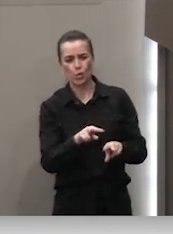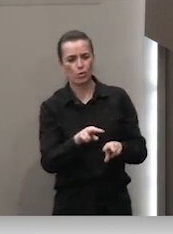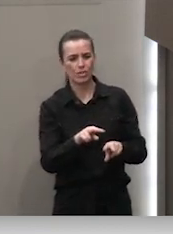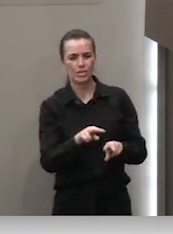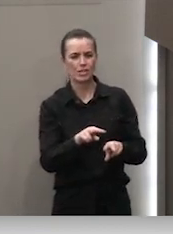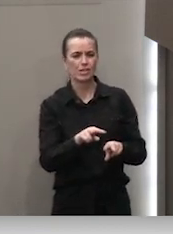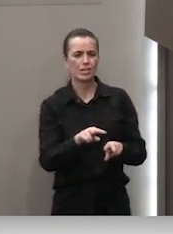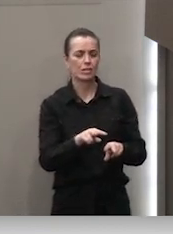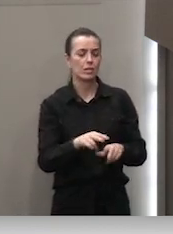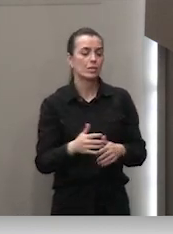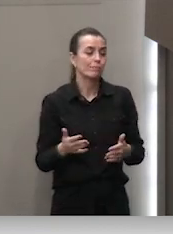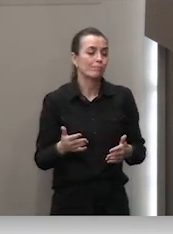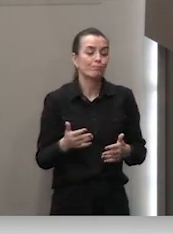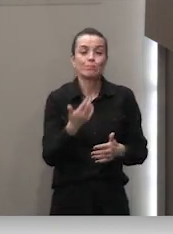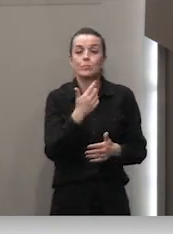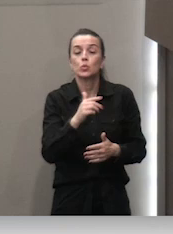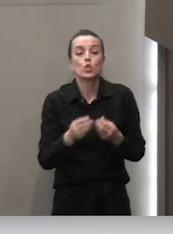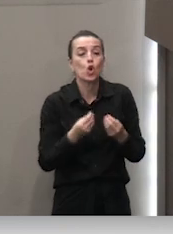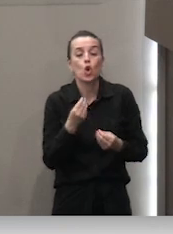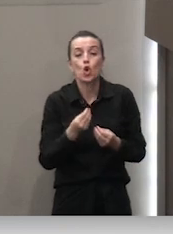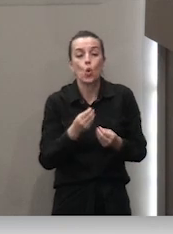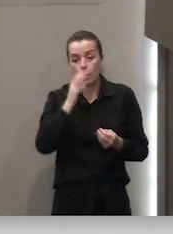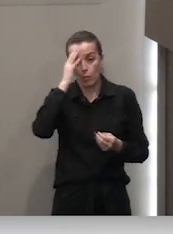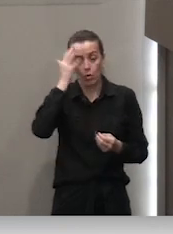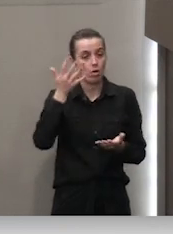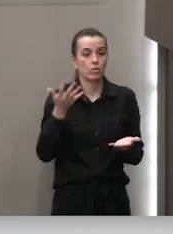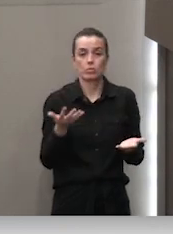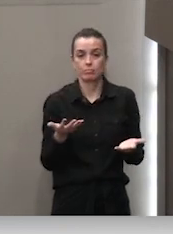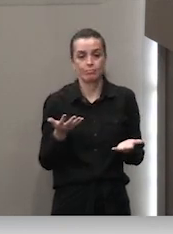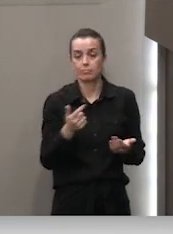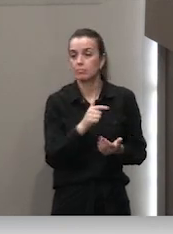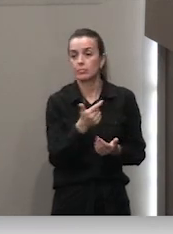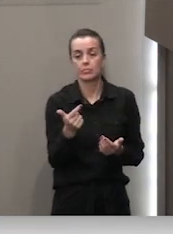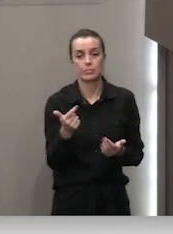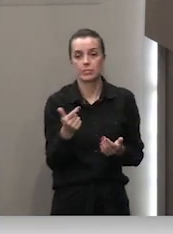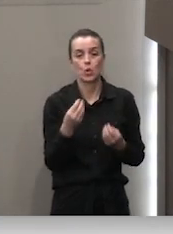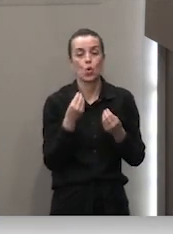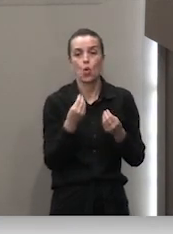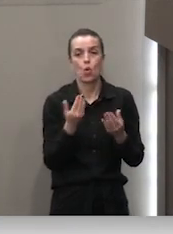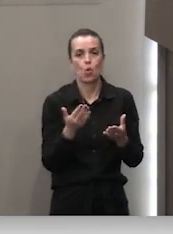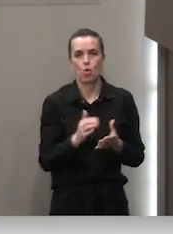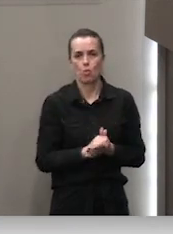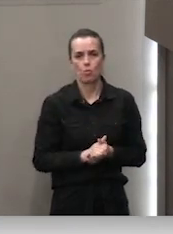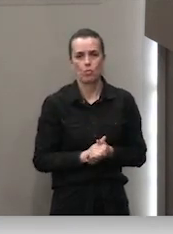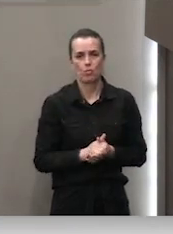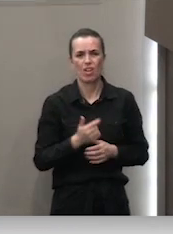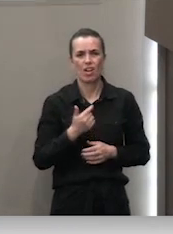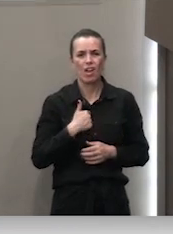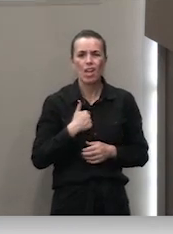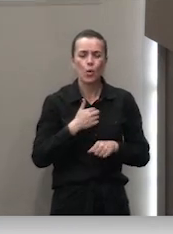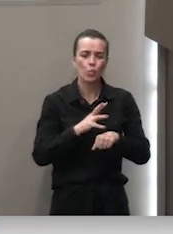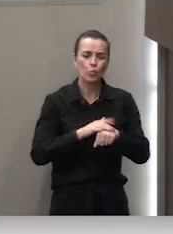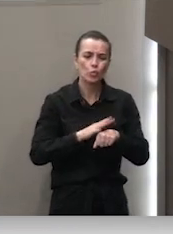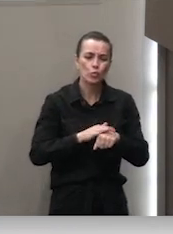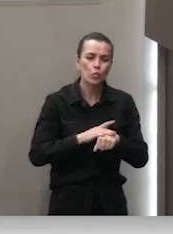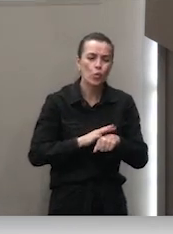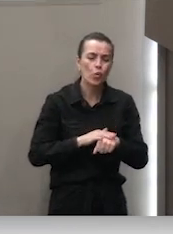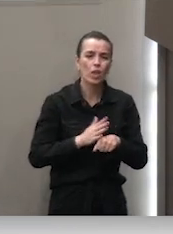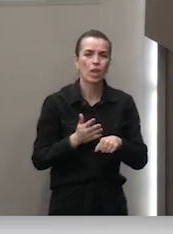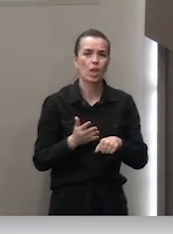não tenho o que fazer, eu não tenho o que fazer. Eu sou uma pessoa doente, eu podia até